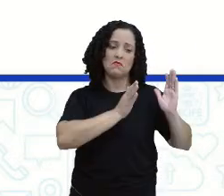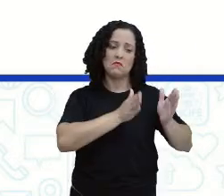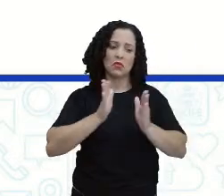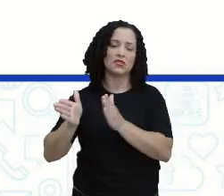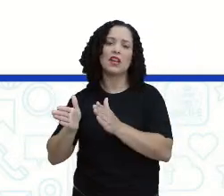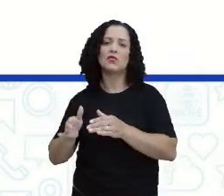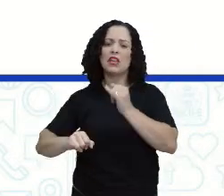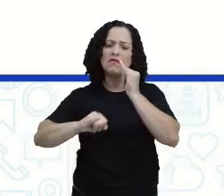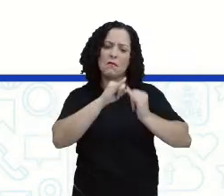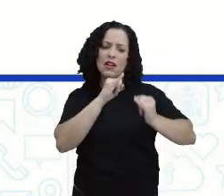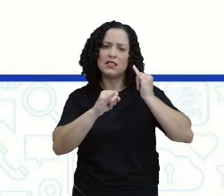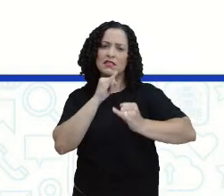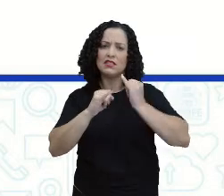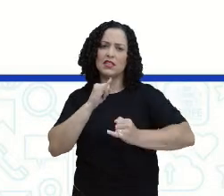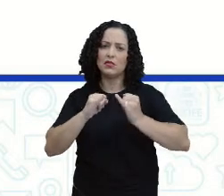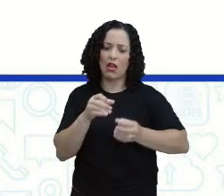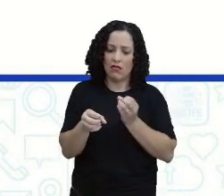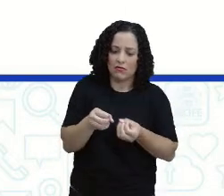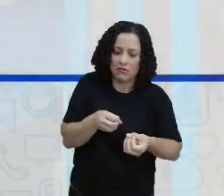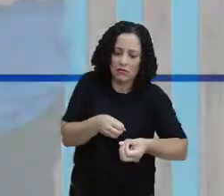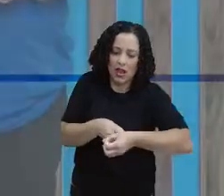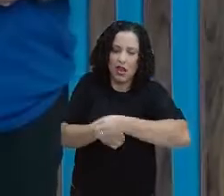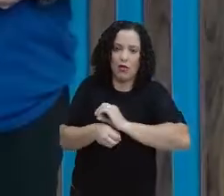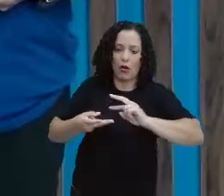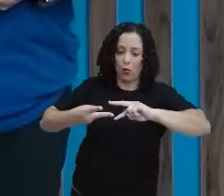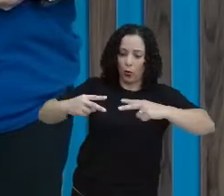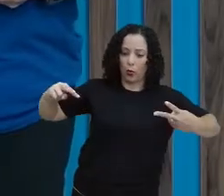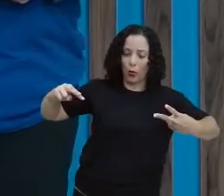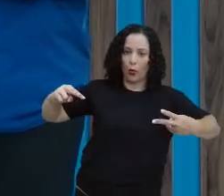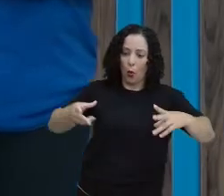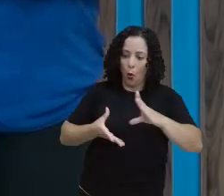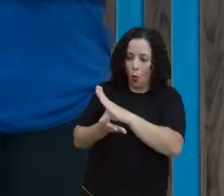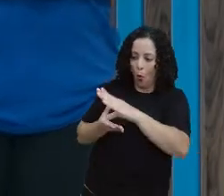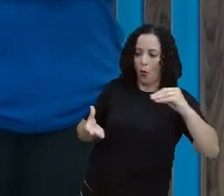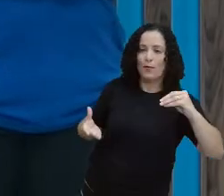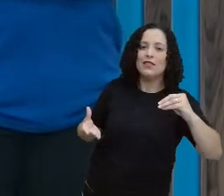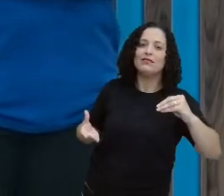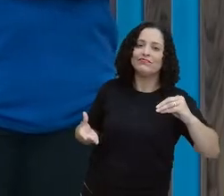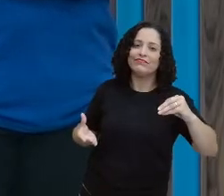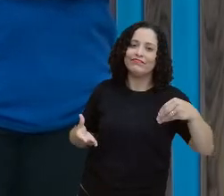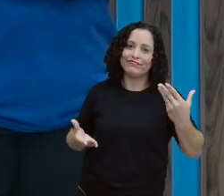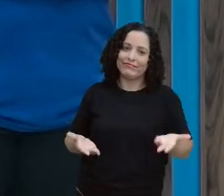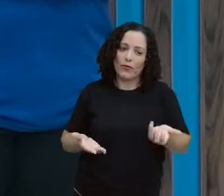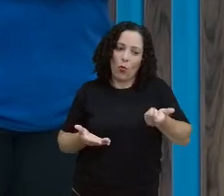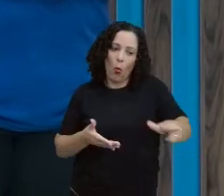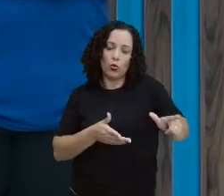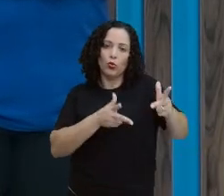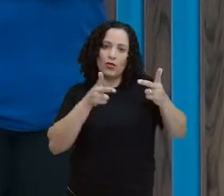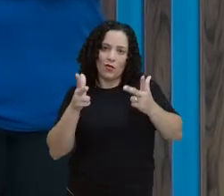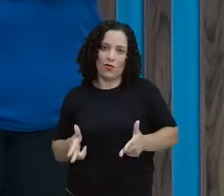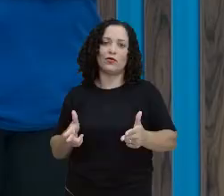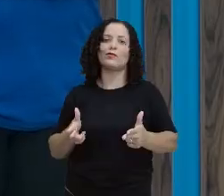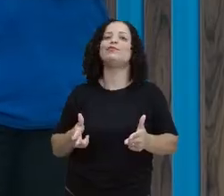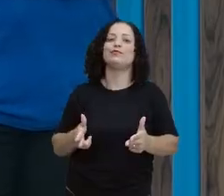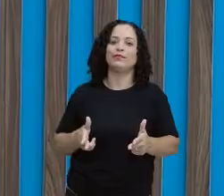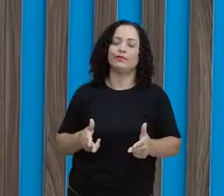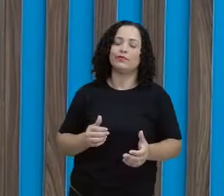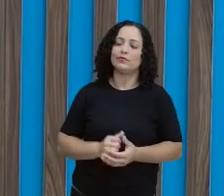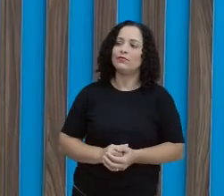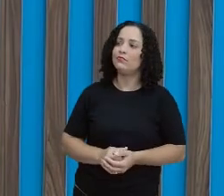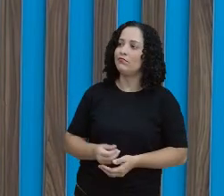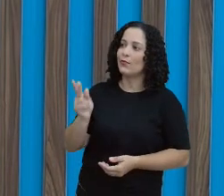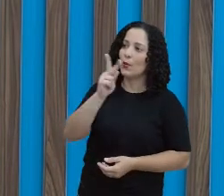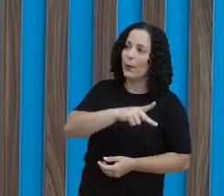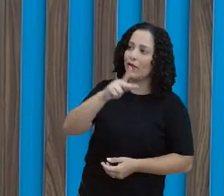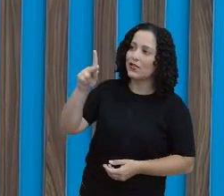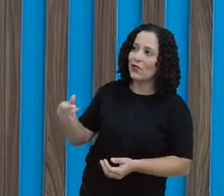geneticamente idênticos, constituindo aí o quê? O clone, no caso aí da ovelha Dolly. Quer falar alguma coisa, professora? Quero sim, professora.